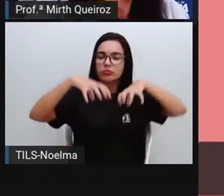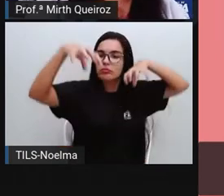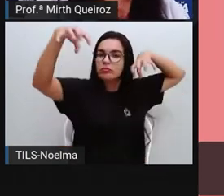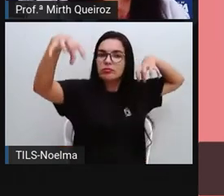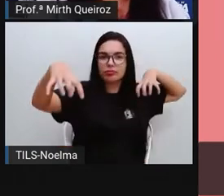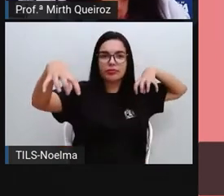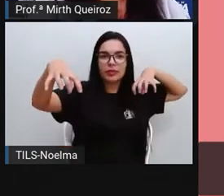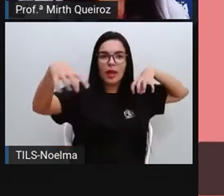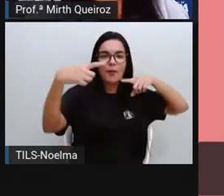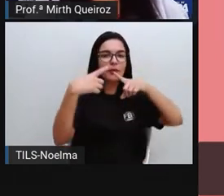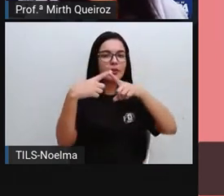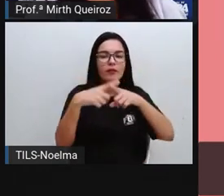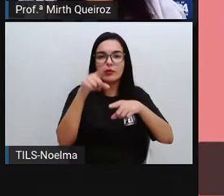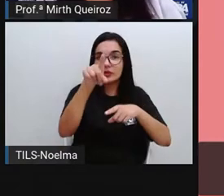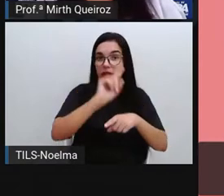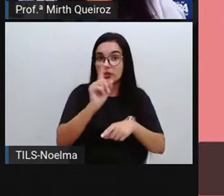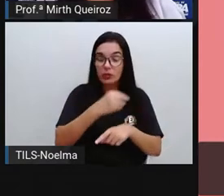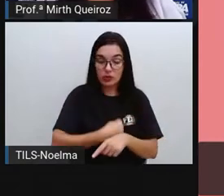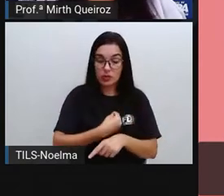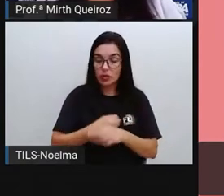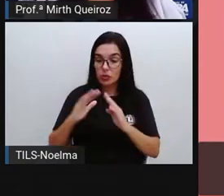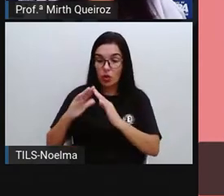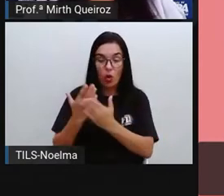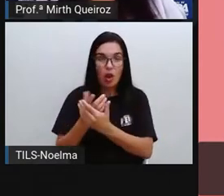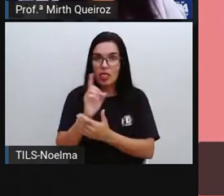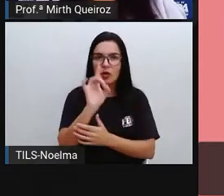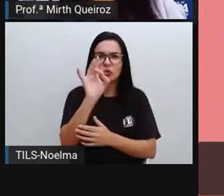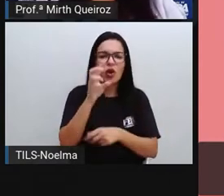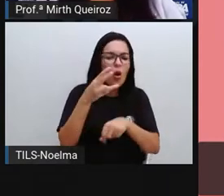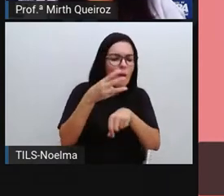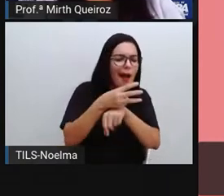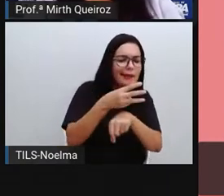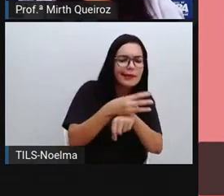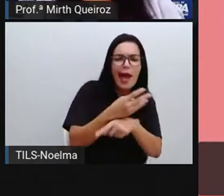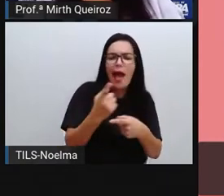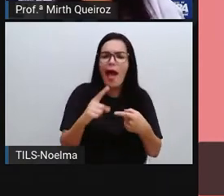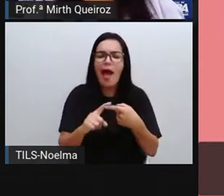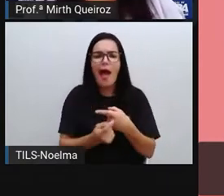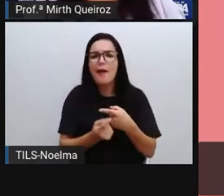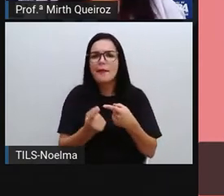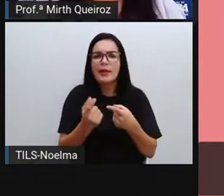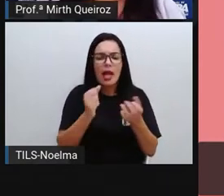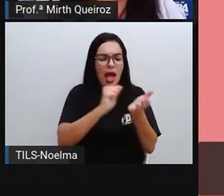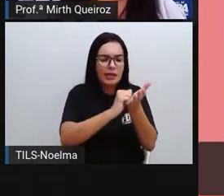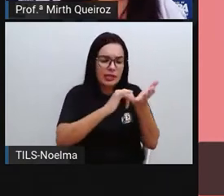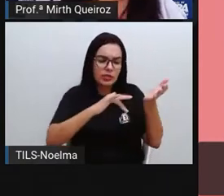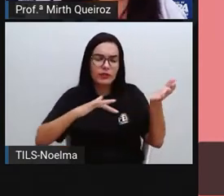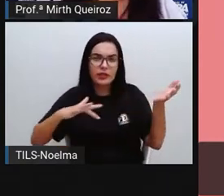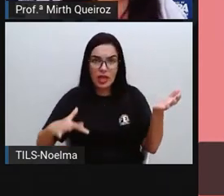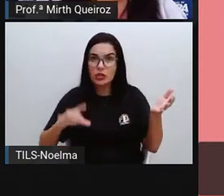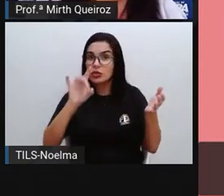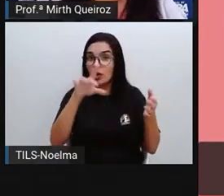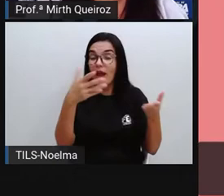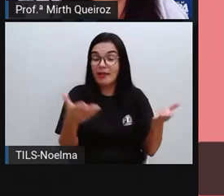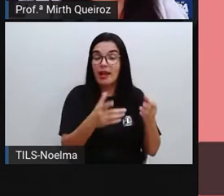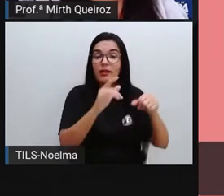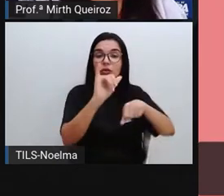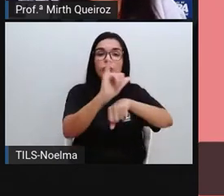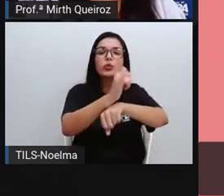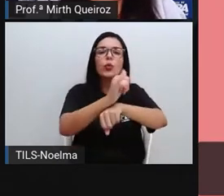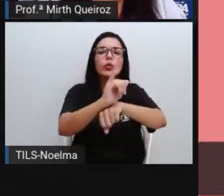nas escolas e vocês eram acompanhados via WhatsApp, né? E assistiam a essas